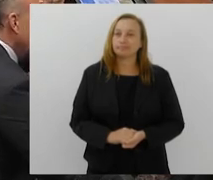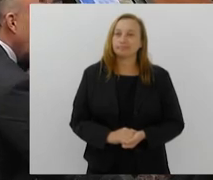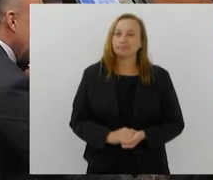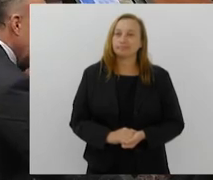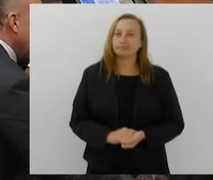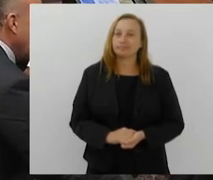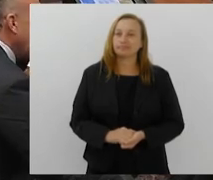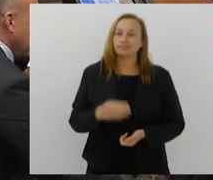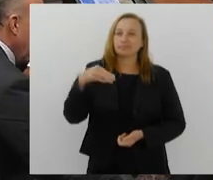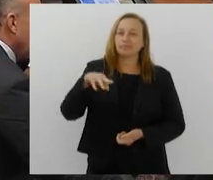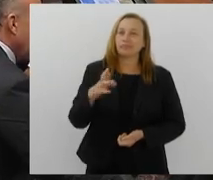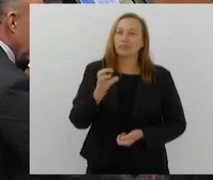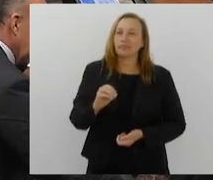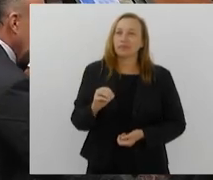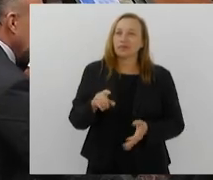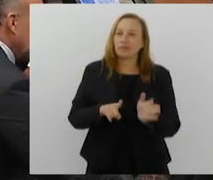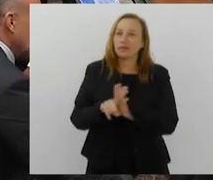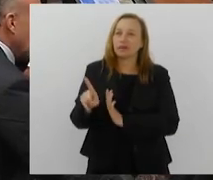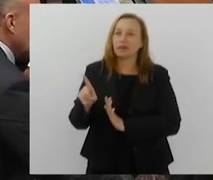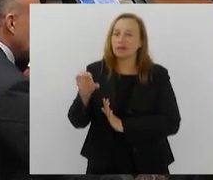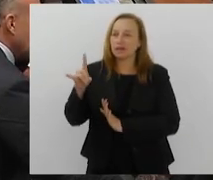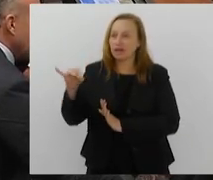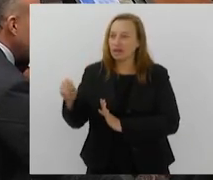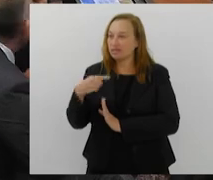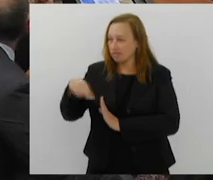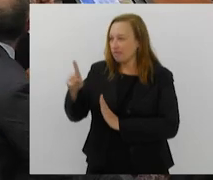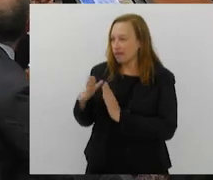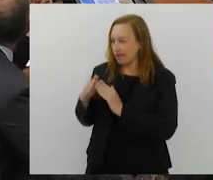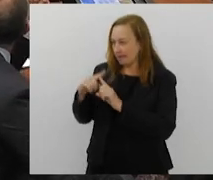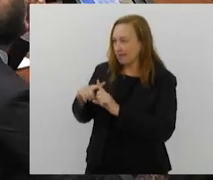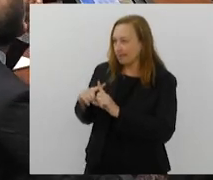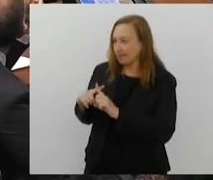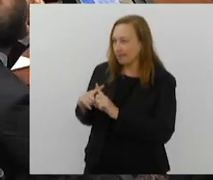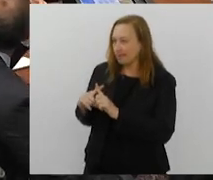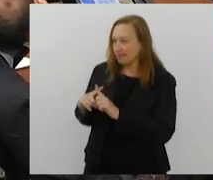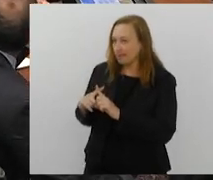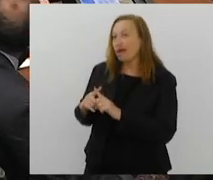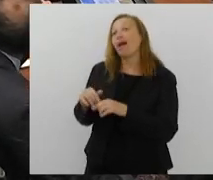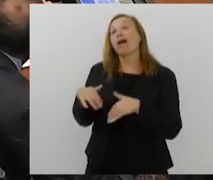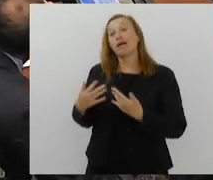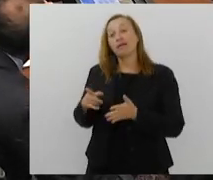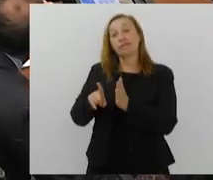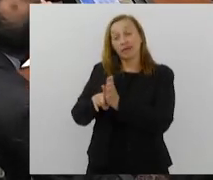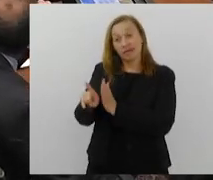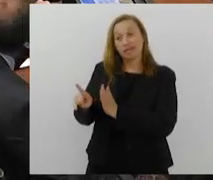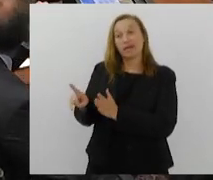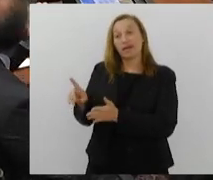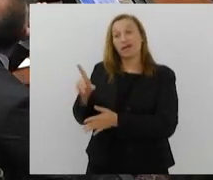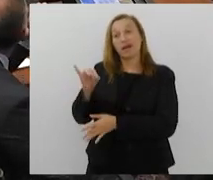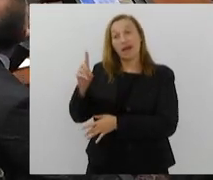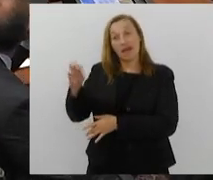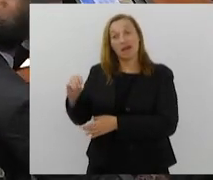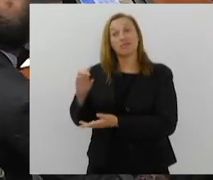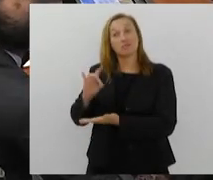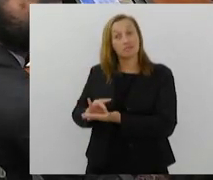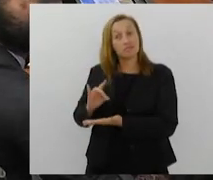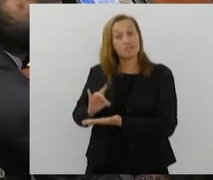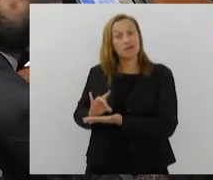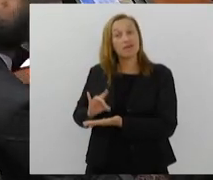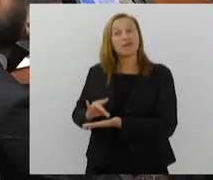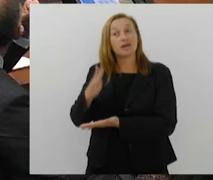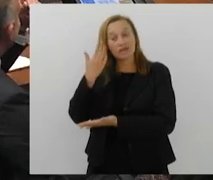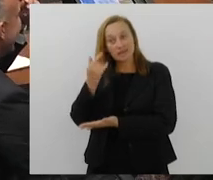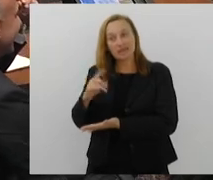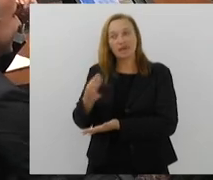O Marquinho está perguntando aqui se o Caiado vai na igreja. Aí ele tem que perguntar o Caiado mesmo. Eu sei que a Marta Rocha vai